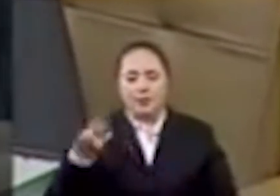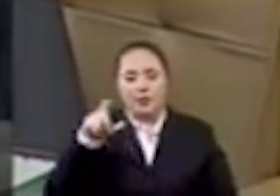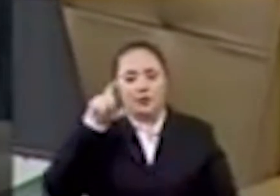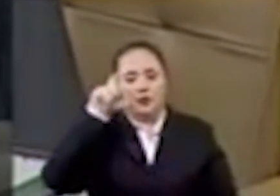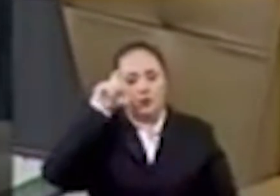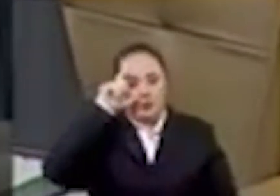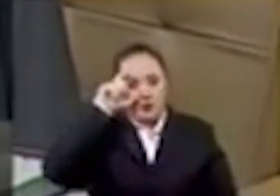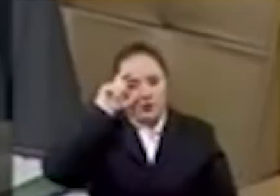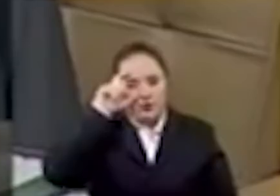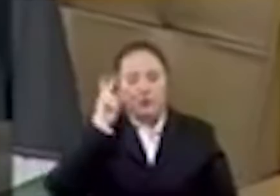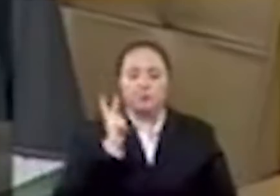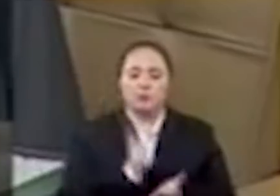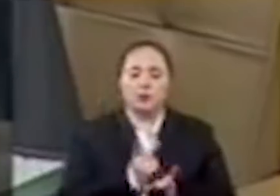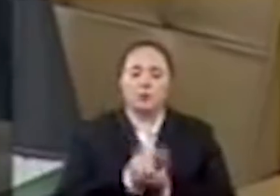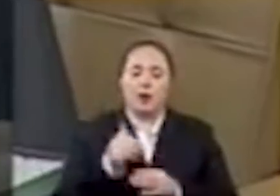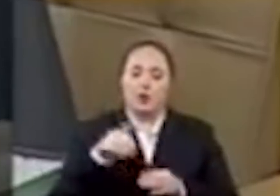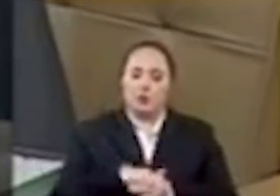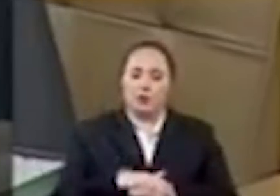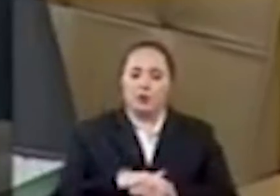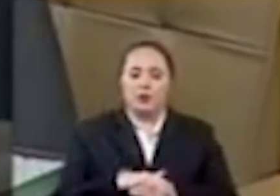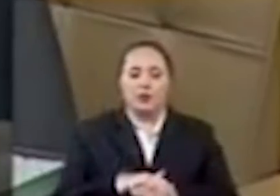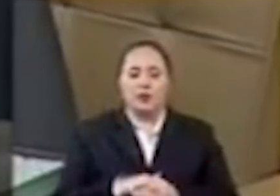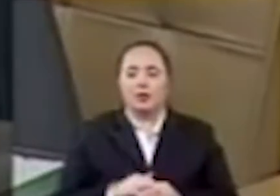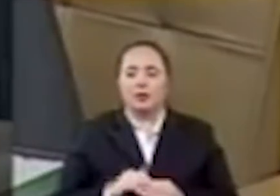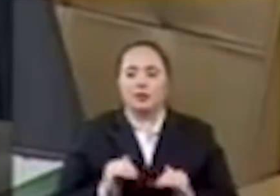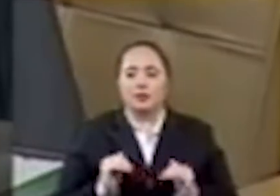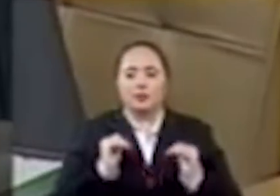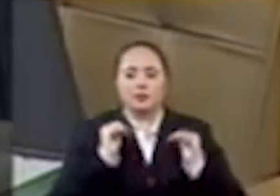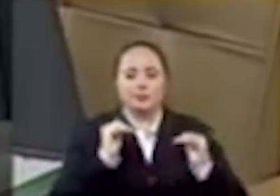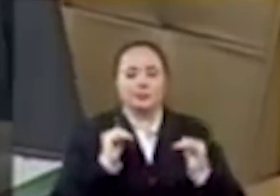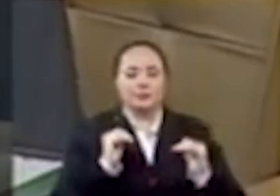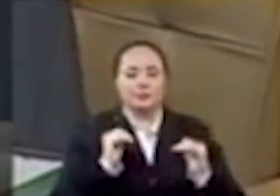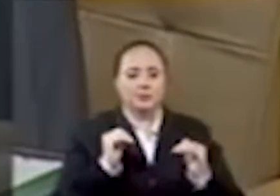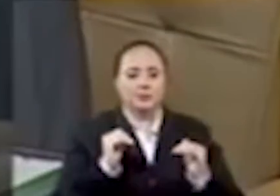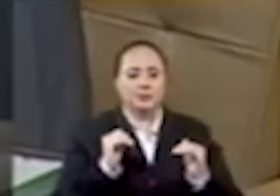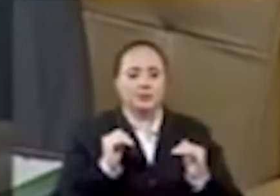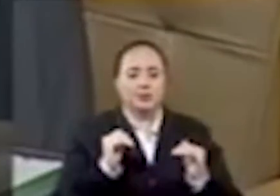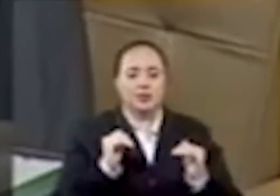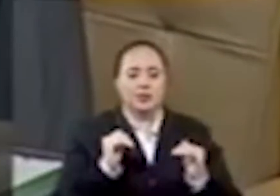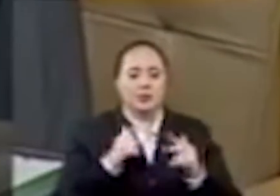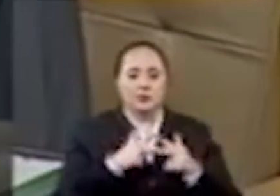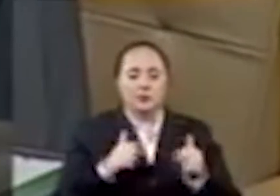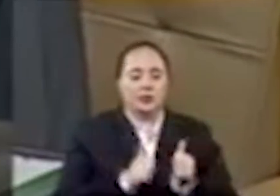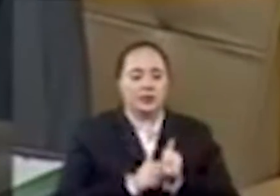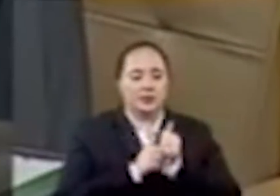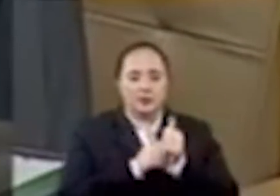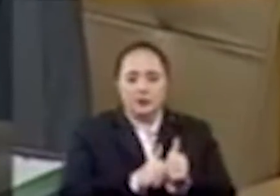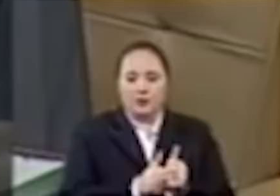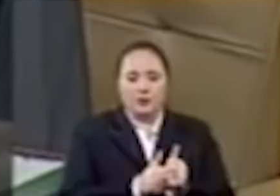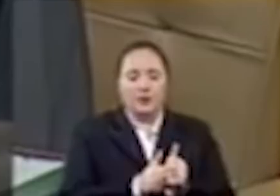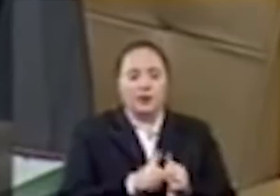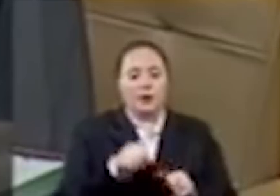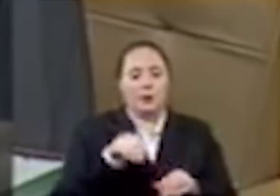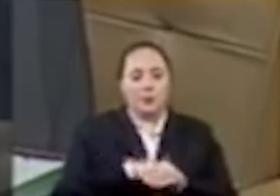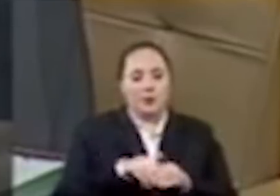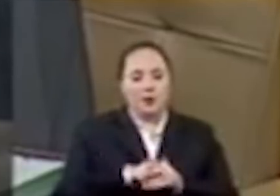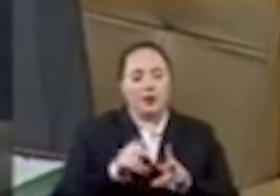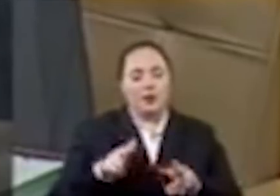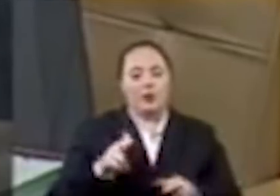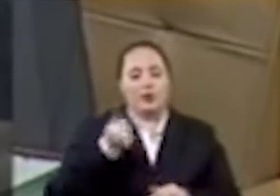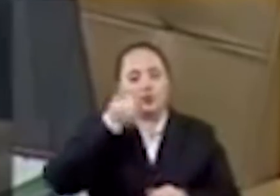que igualmente proferiu voto primoroso para acompanhar a divergência aberta pelo